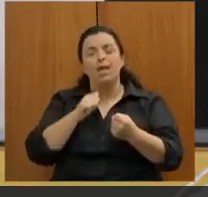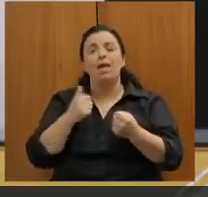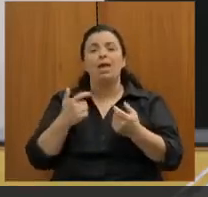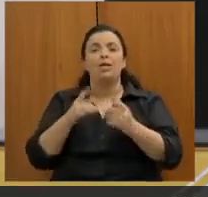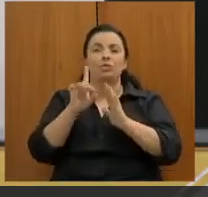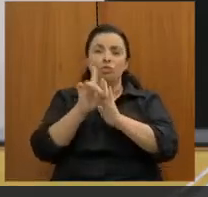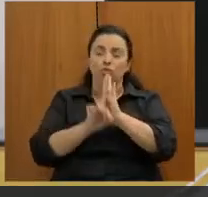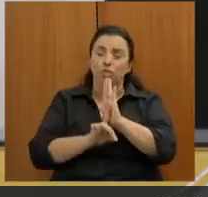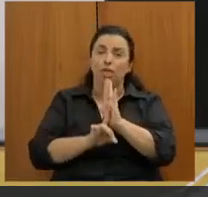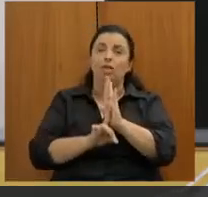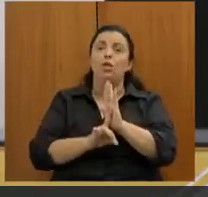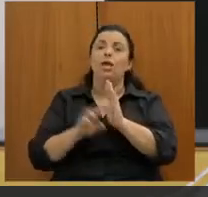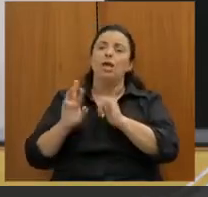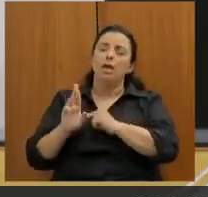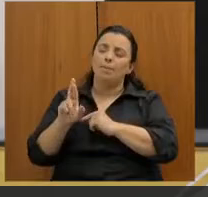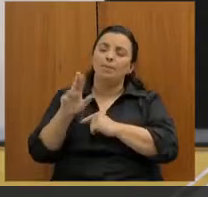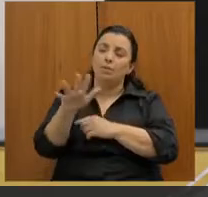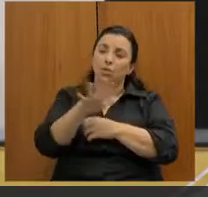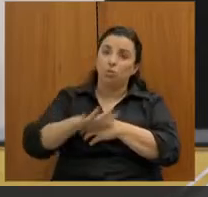muito